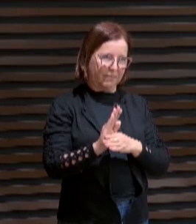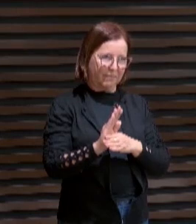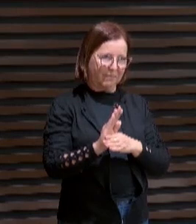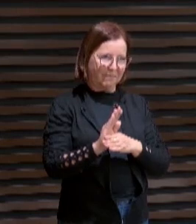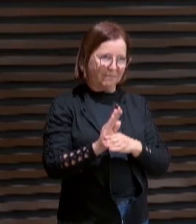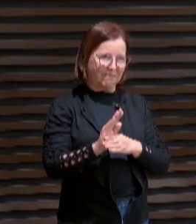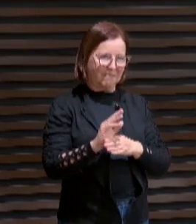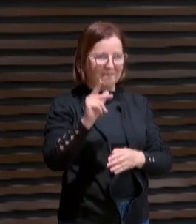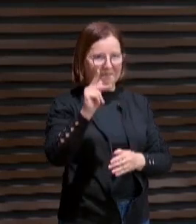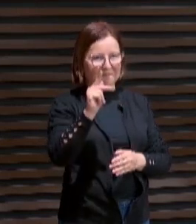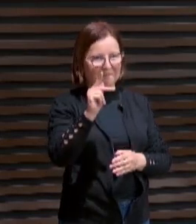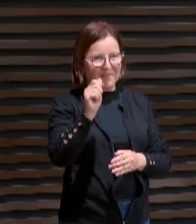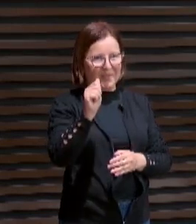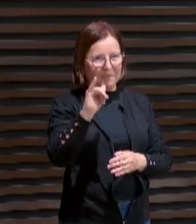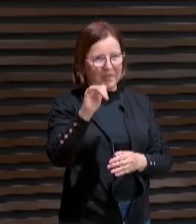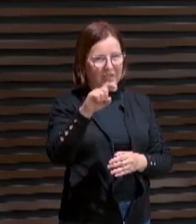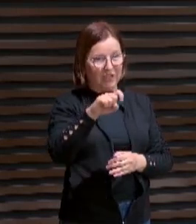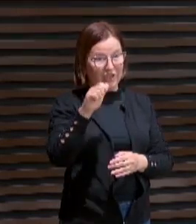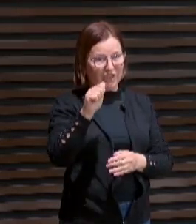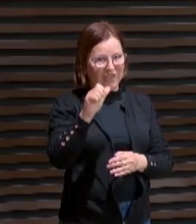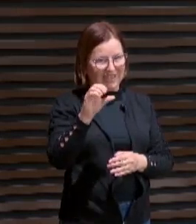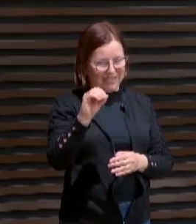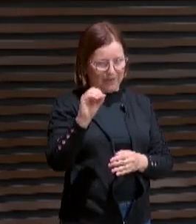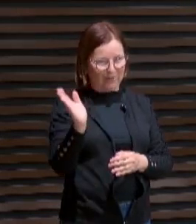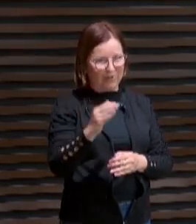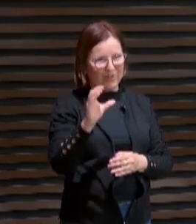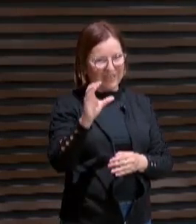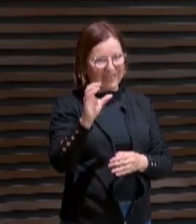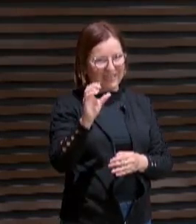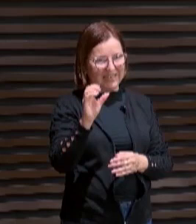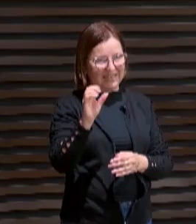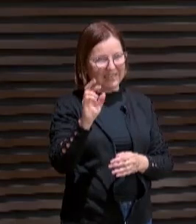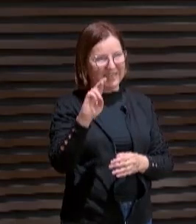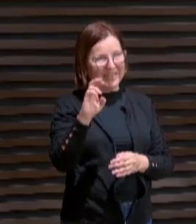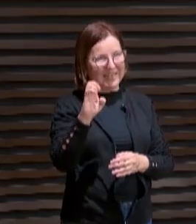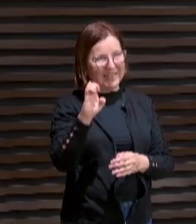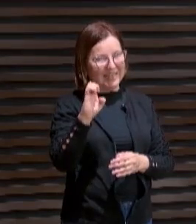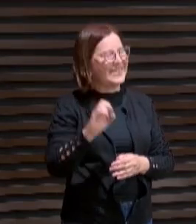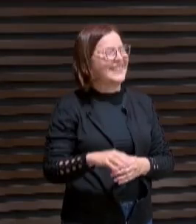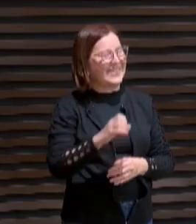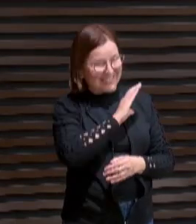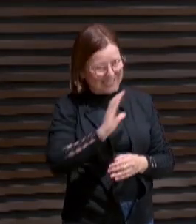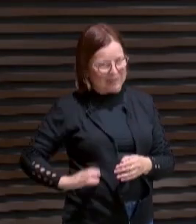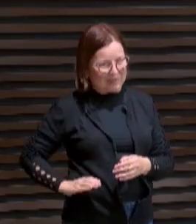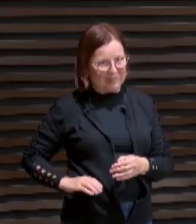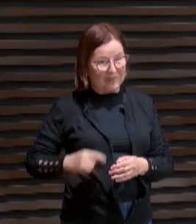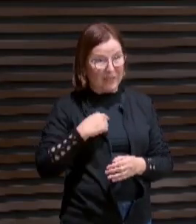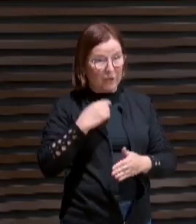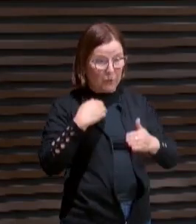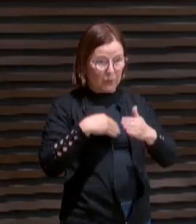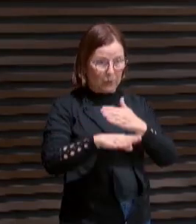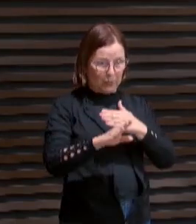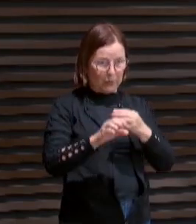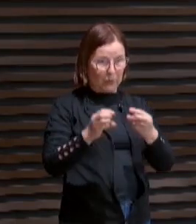Paixão de Cristo. E eu fui assistir com um judeu e um padre, para